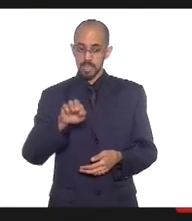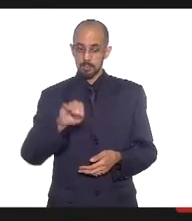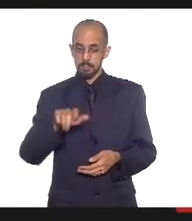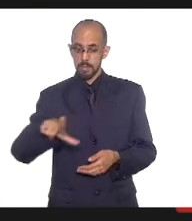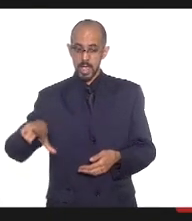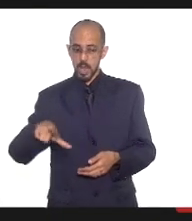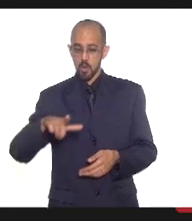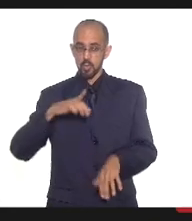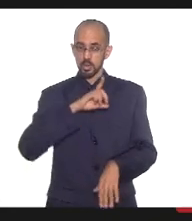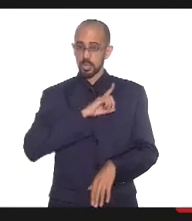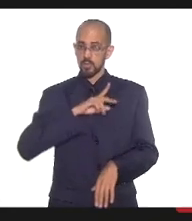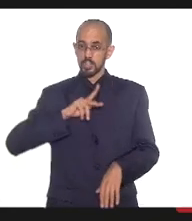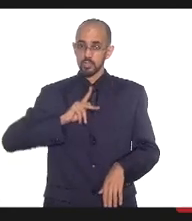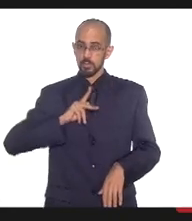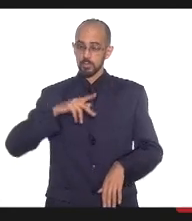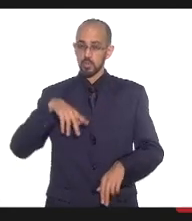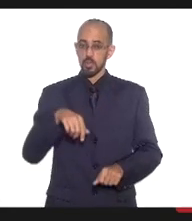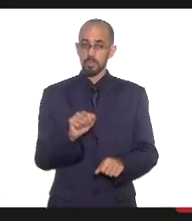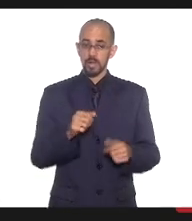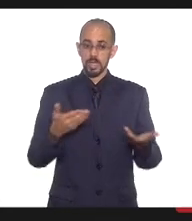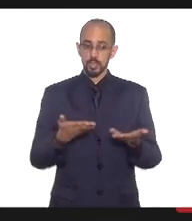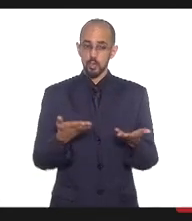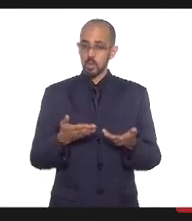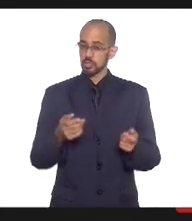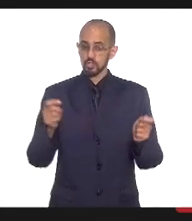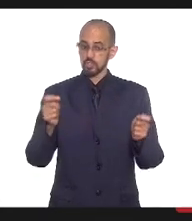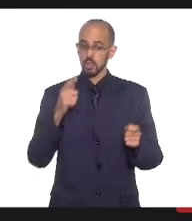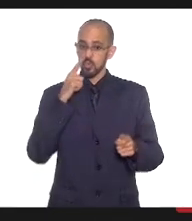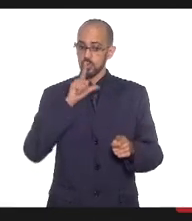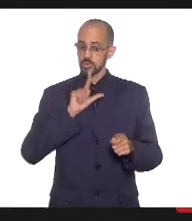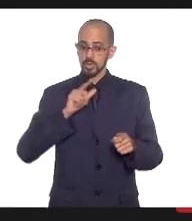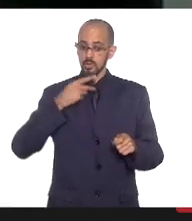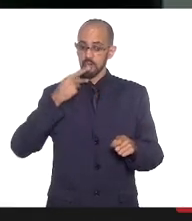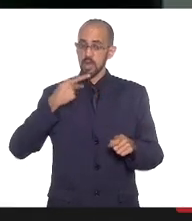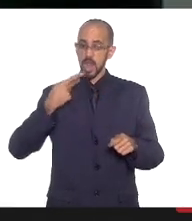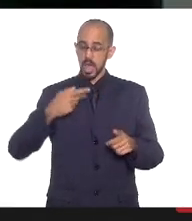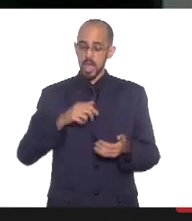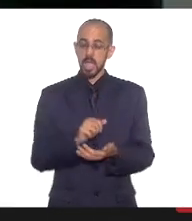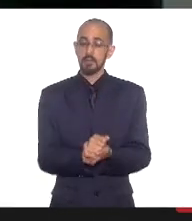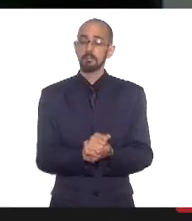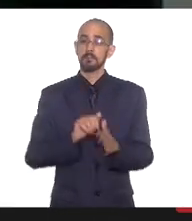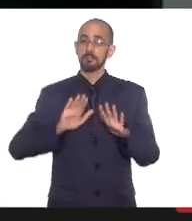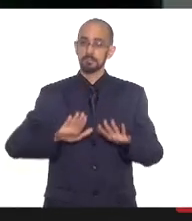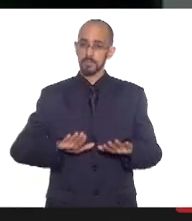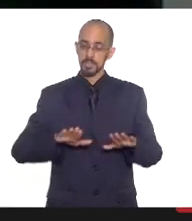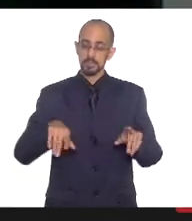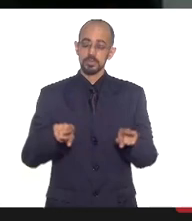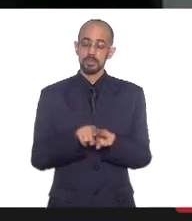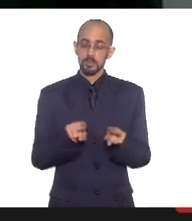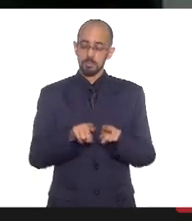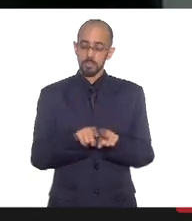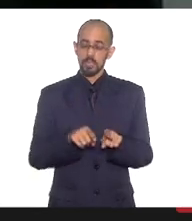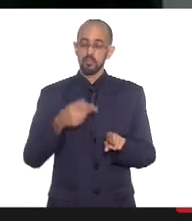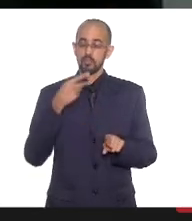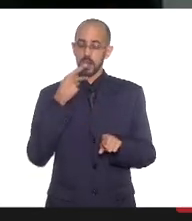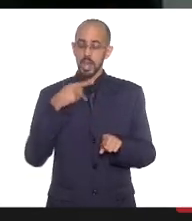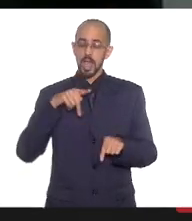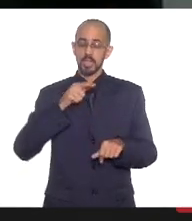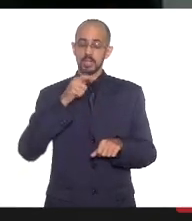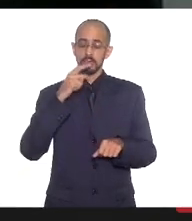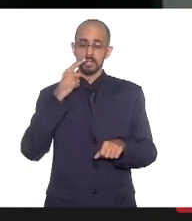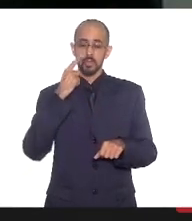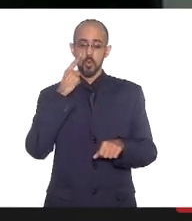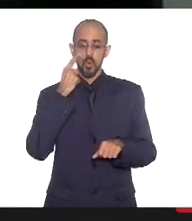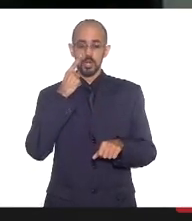Defensoria e que hoje não teve oportunidade de se manifestar né dizer que o olhar atento do